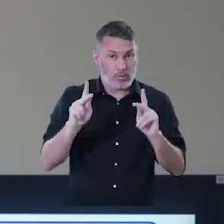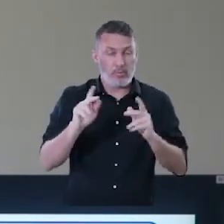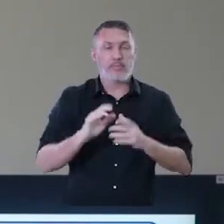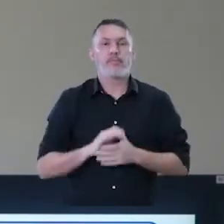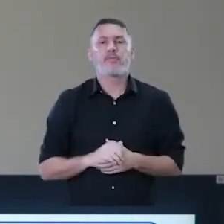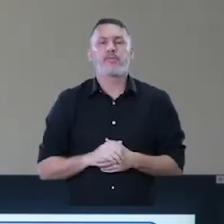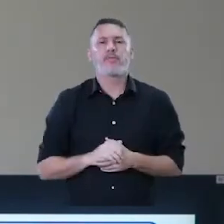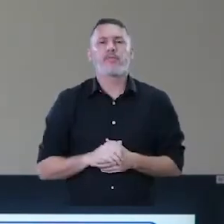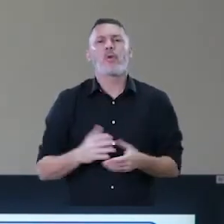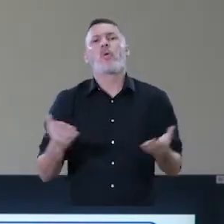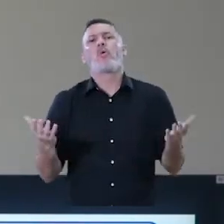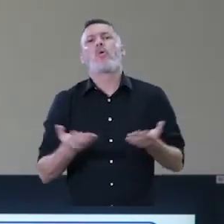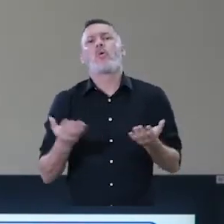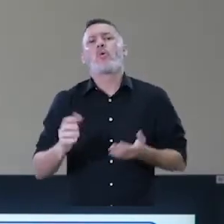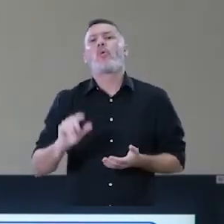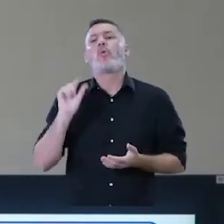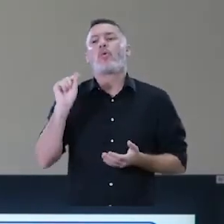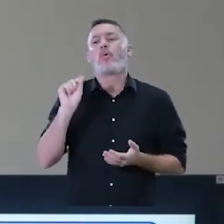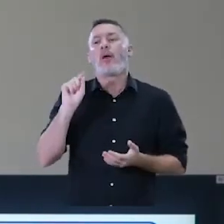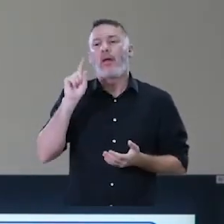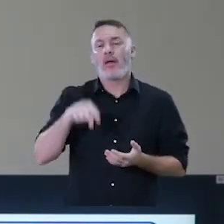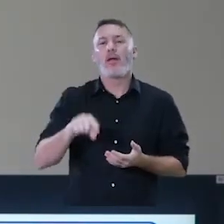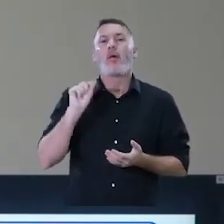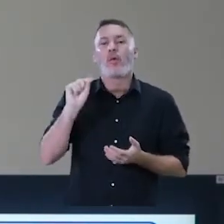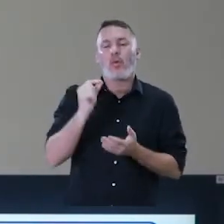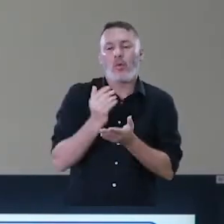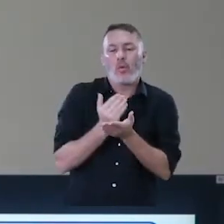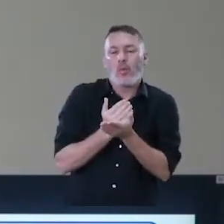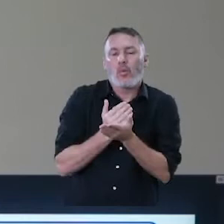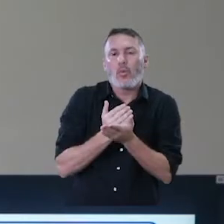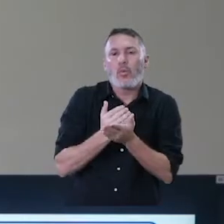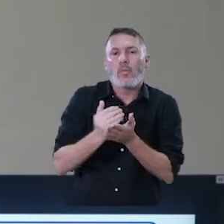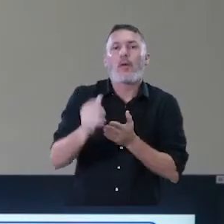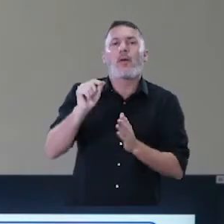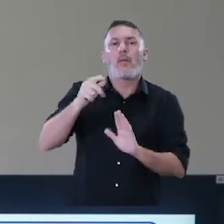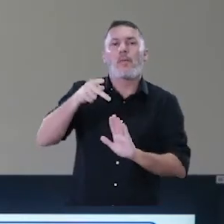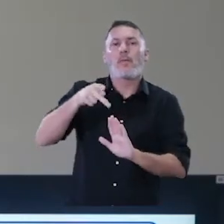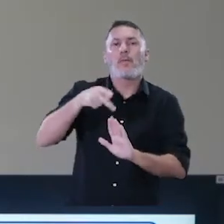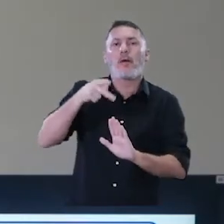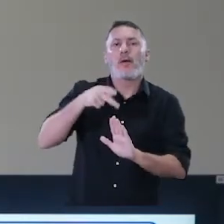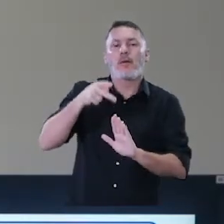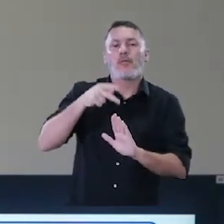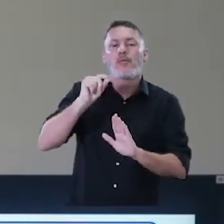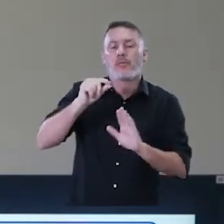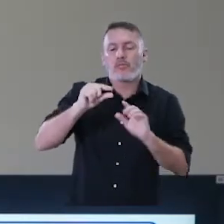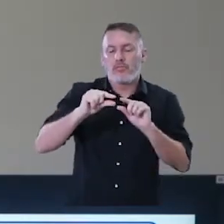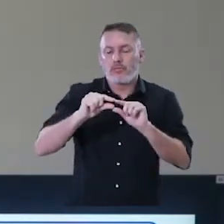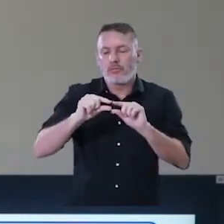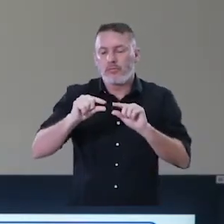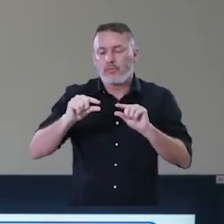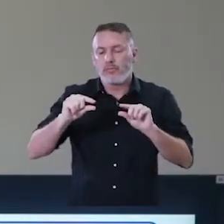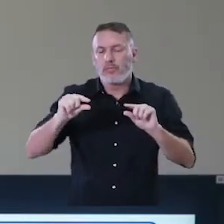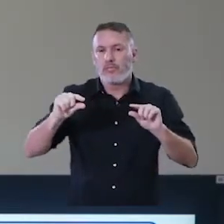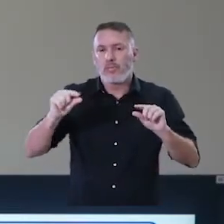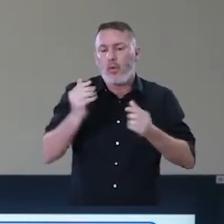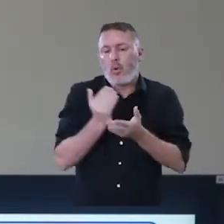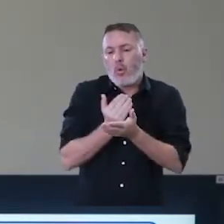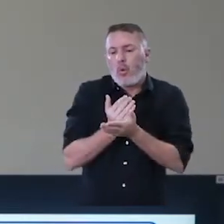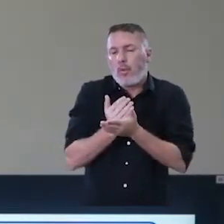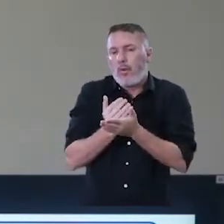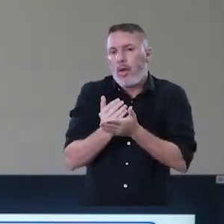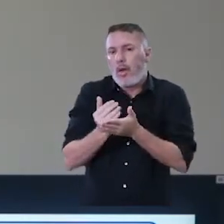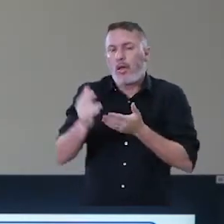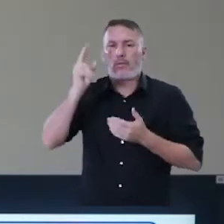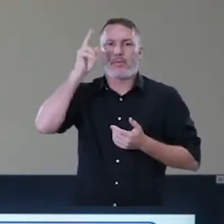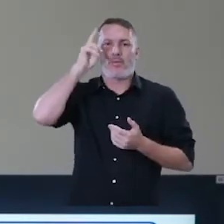Ok? Hoje nós vamos falar sobre o parágrafo da introdução. A primeira parte da sua redação. Falar